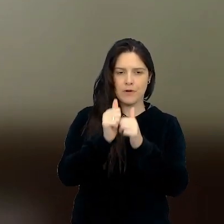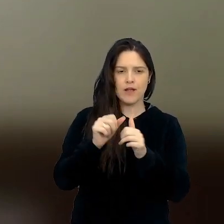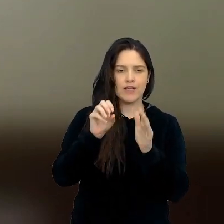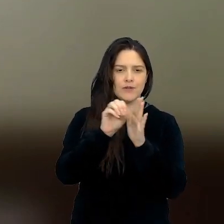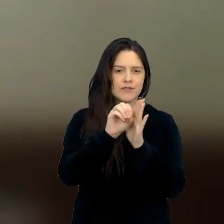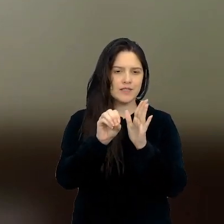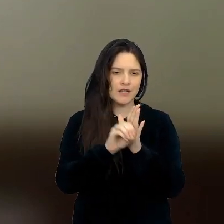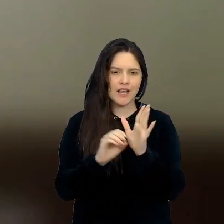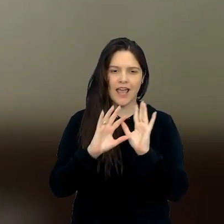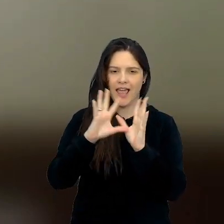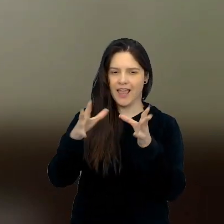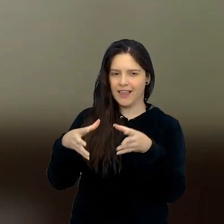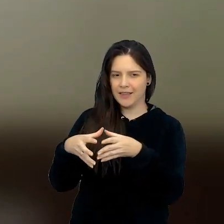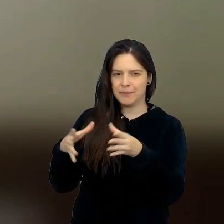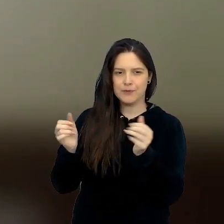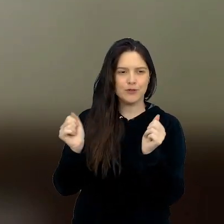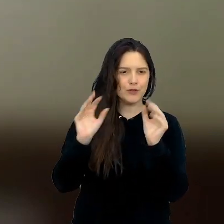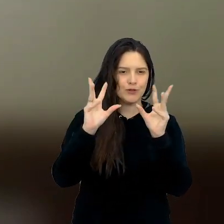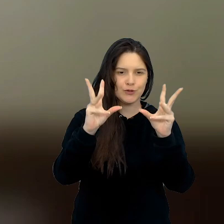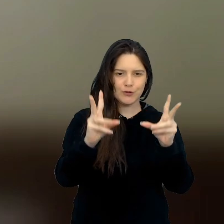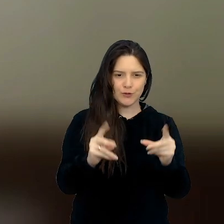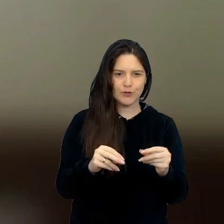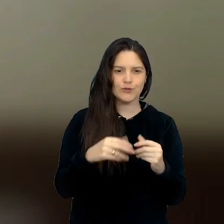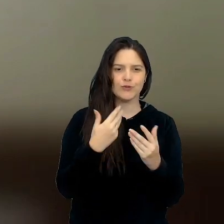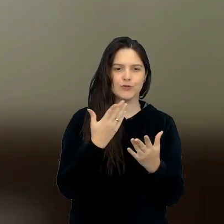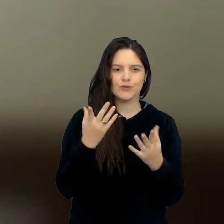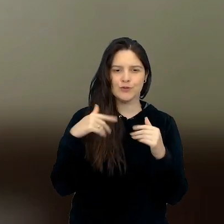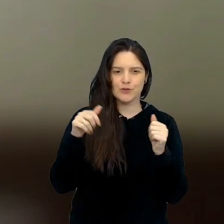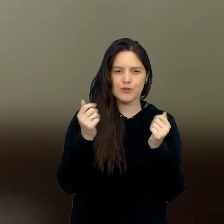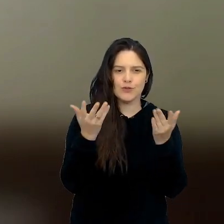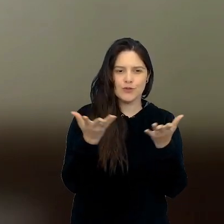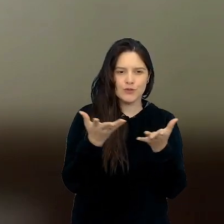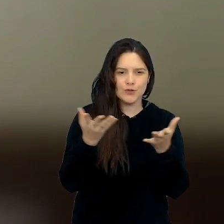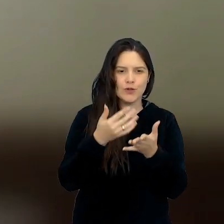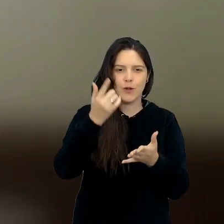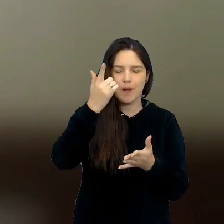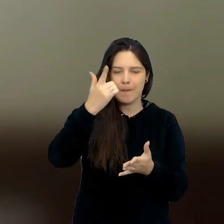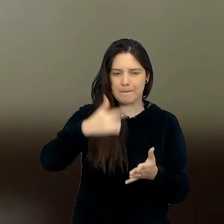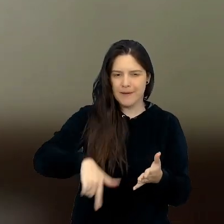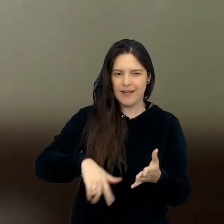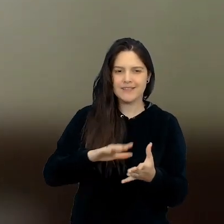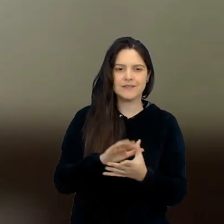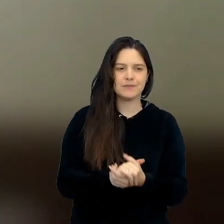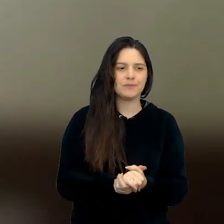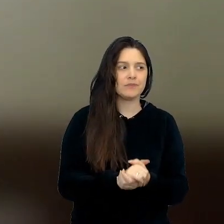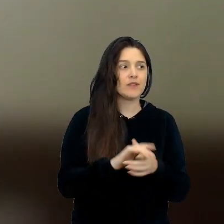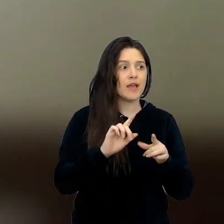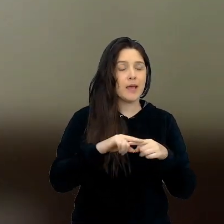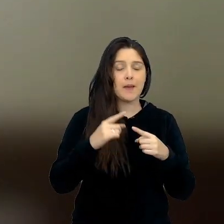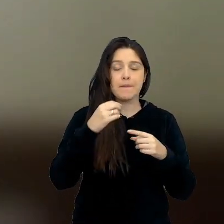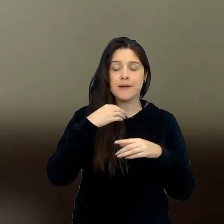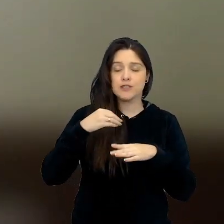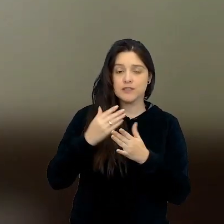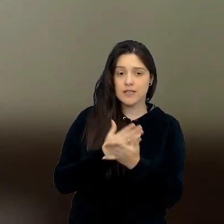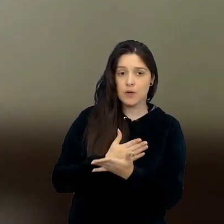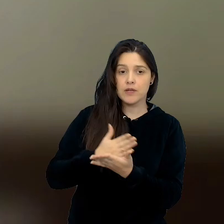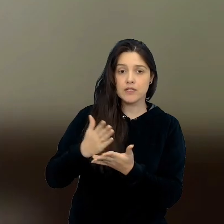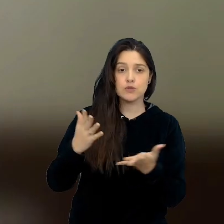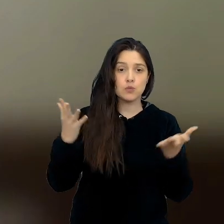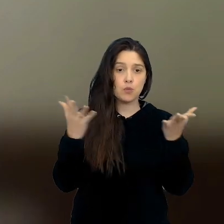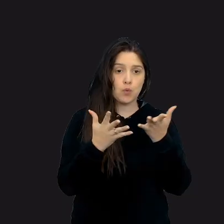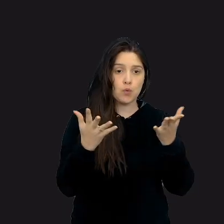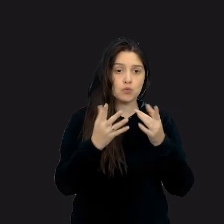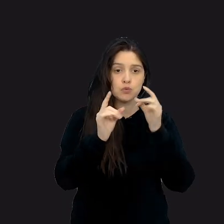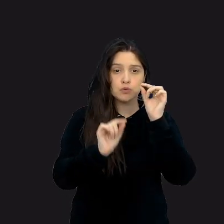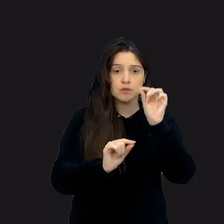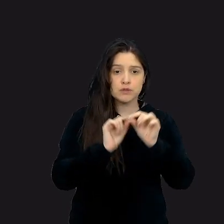Libra, da equipe toda aí que está nos ajudando nesse dia de hoje, para a gente fazer mais essa transmissão. Então, para a gente poder dar início ao dia de hoje, o